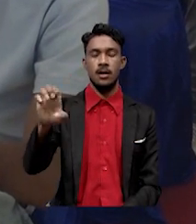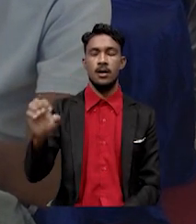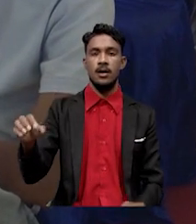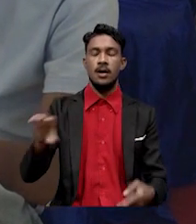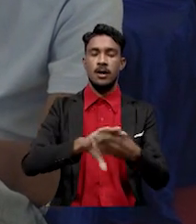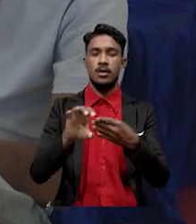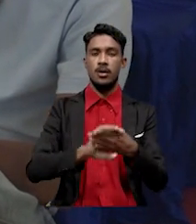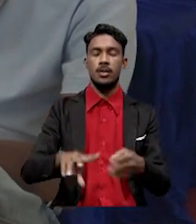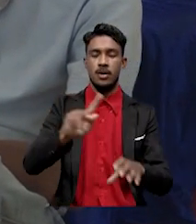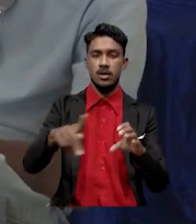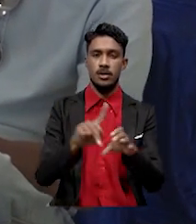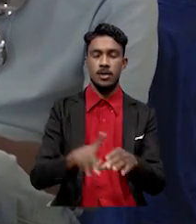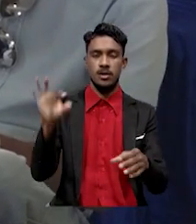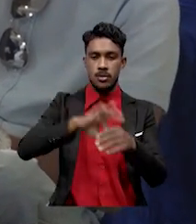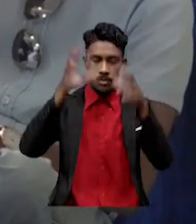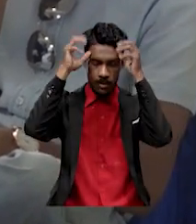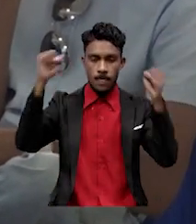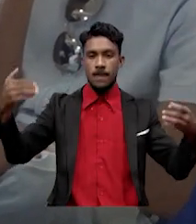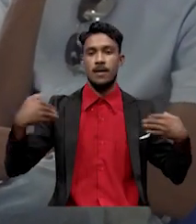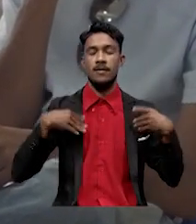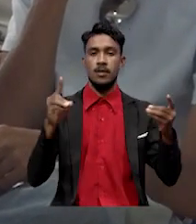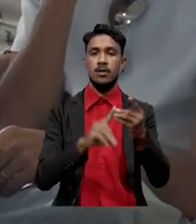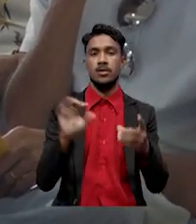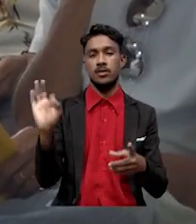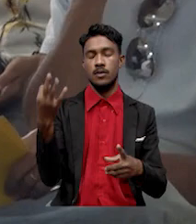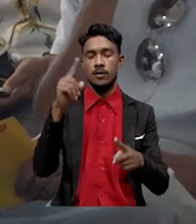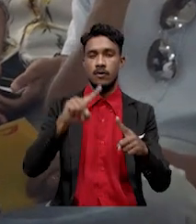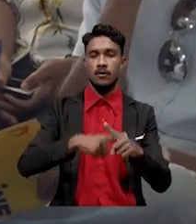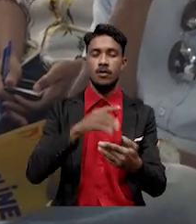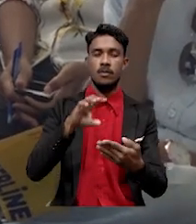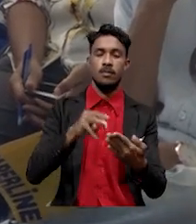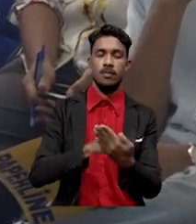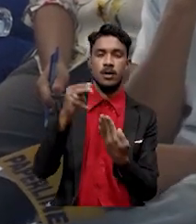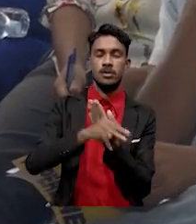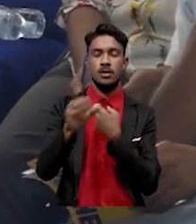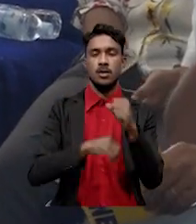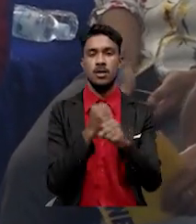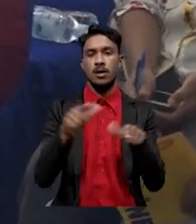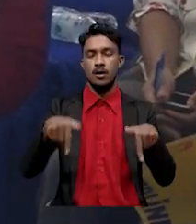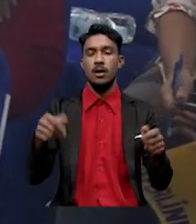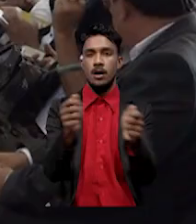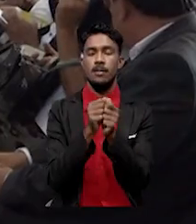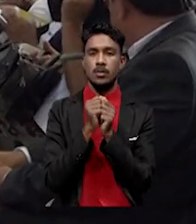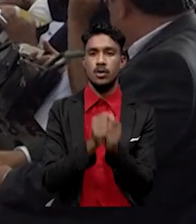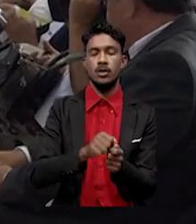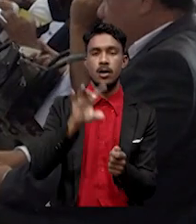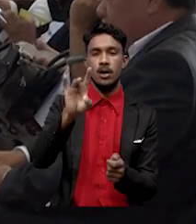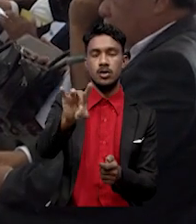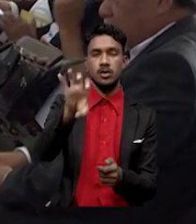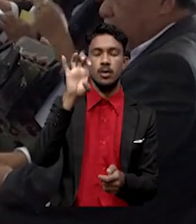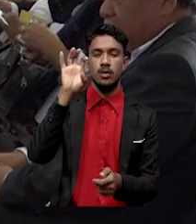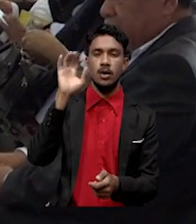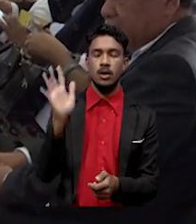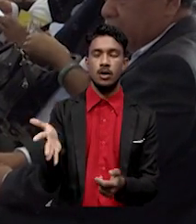presidencial nebe se realiza e a lorong sanulu resensia fulang marsu tinang ne, hamutu krihung atu sualu lima nulu, atu